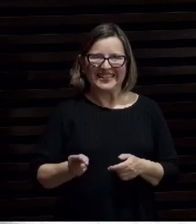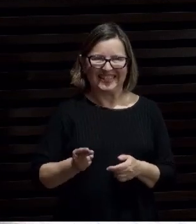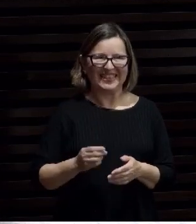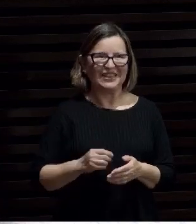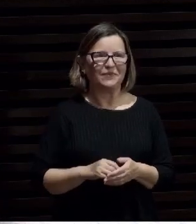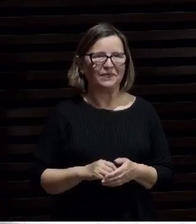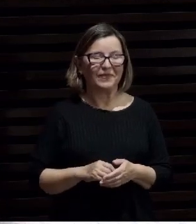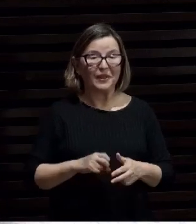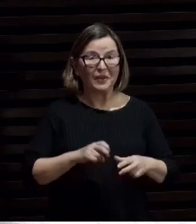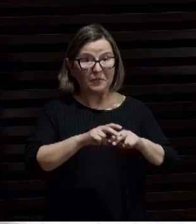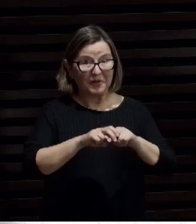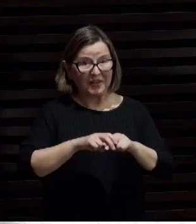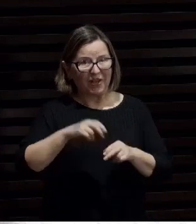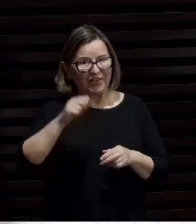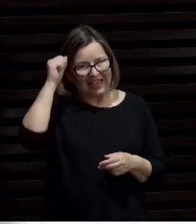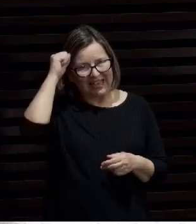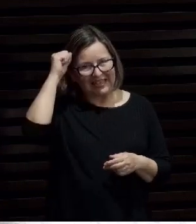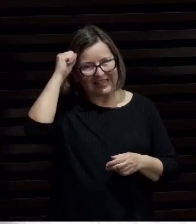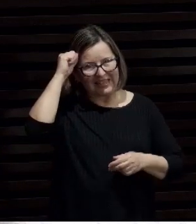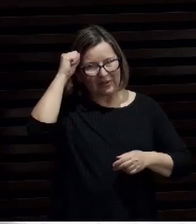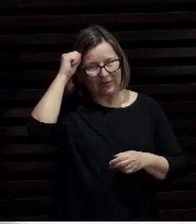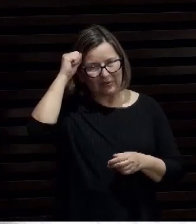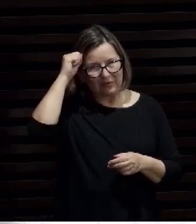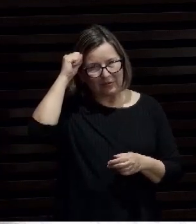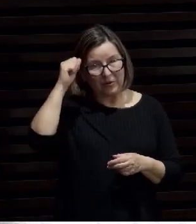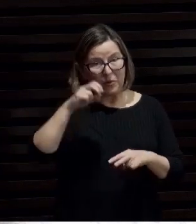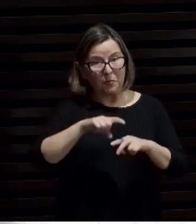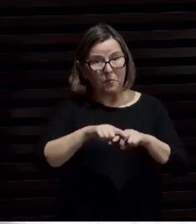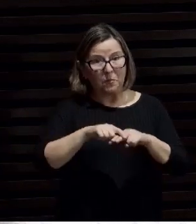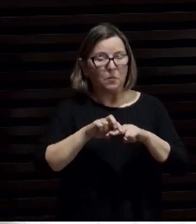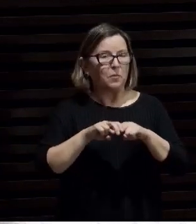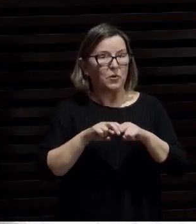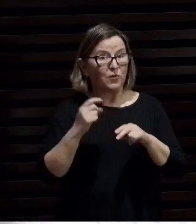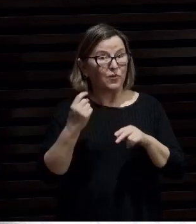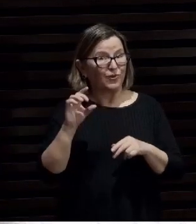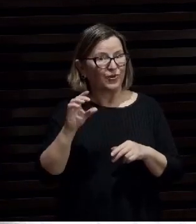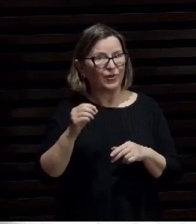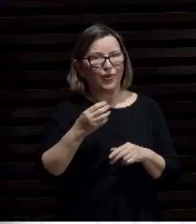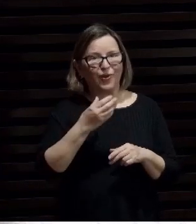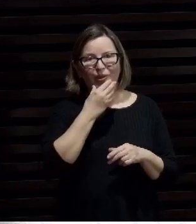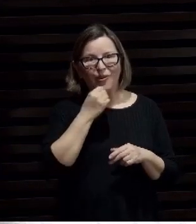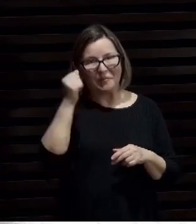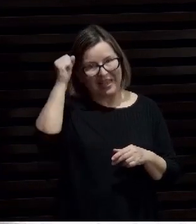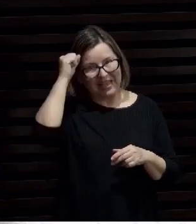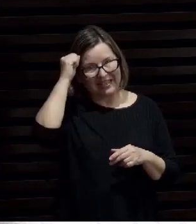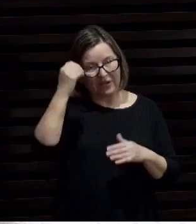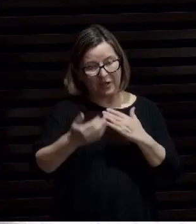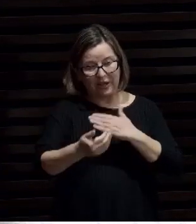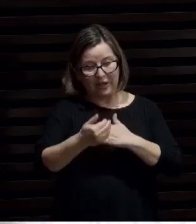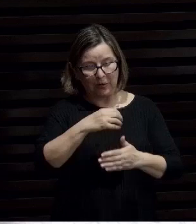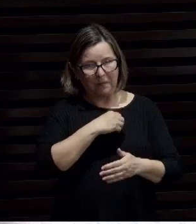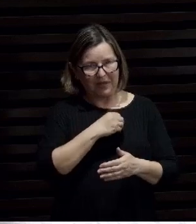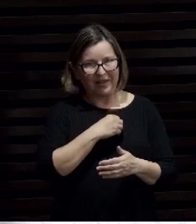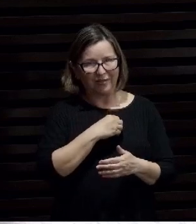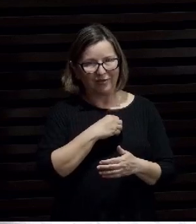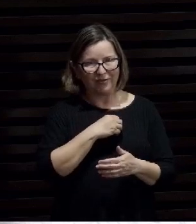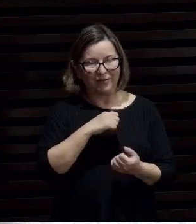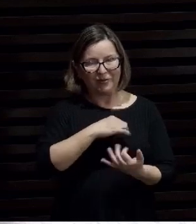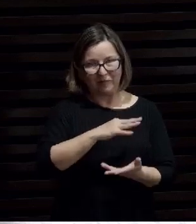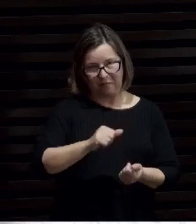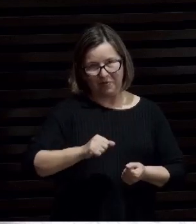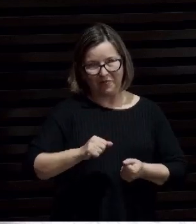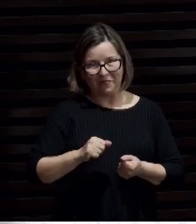causa de Adão, assim como por um só homem, Adão, entrou o pecado no mundo, e pelo pecado entrou a morte, assim também a morte passou a todos os homens,